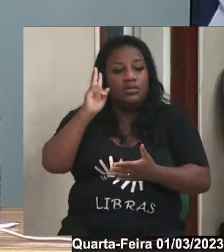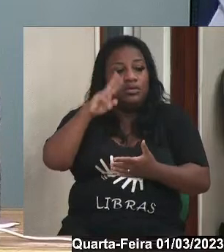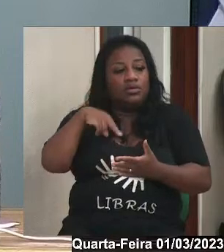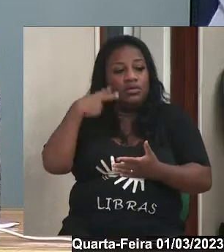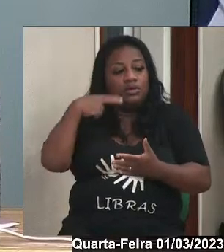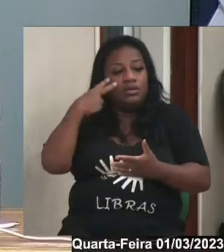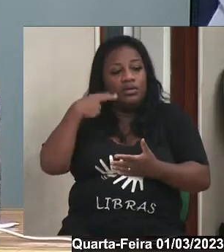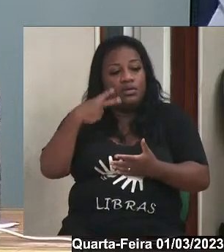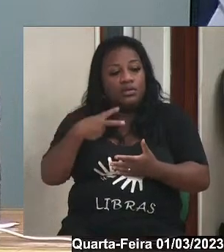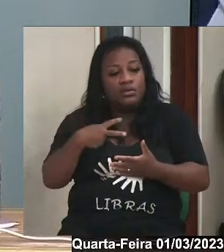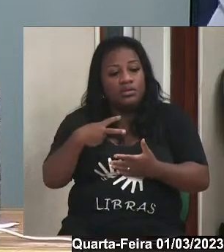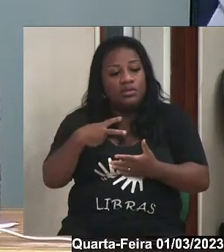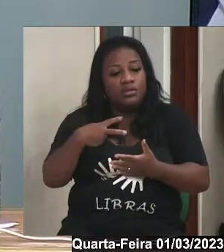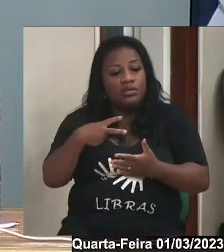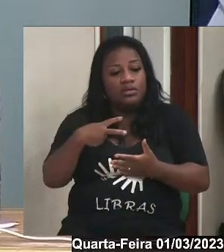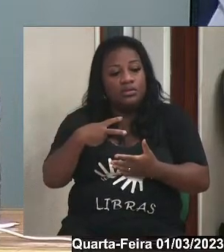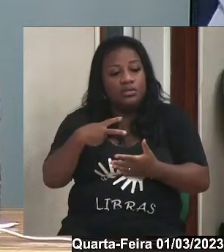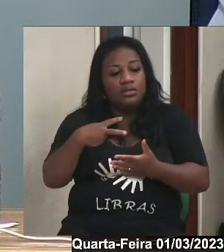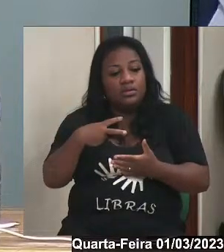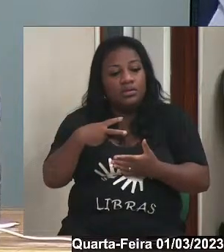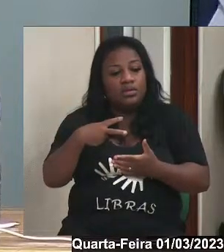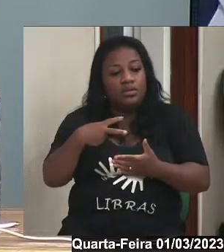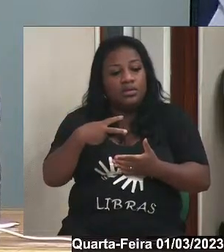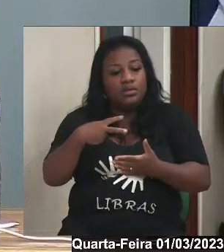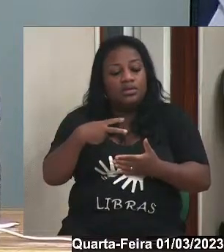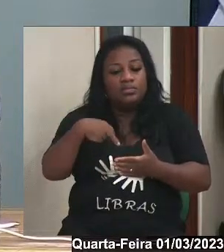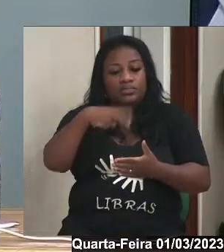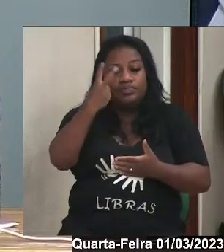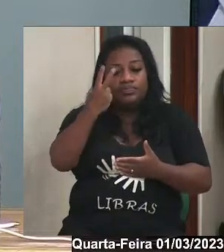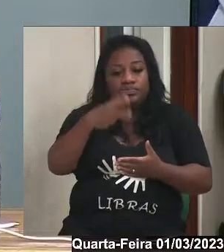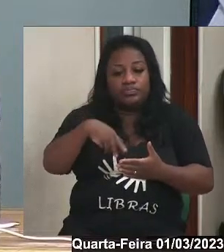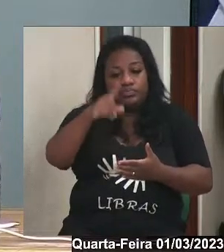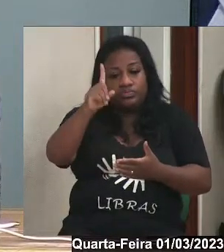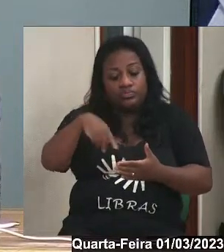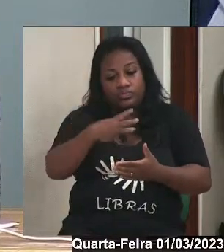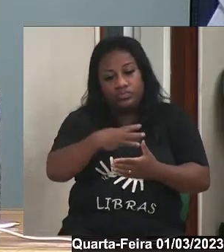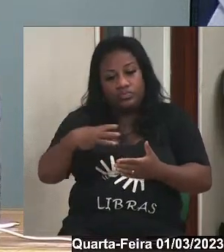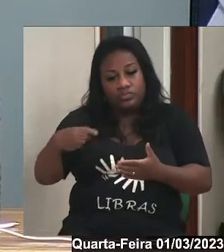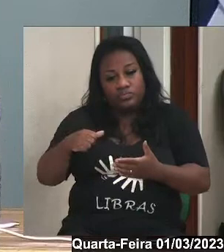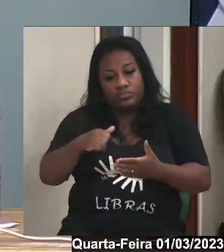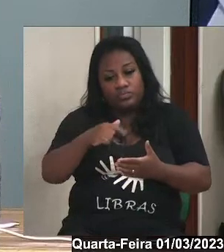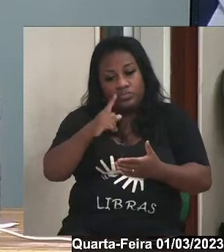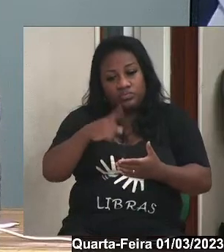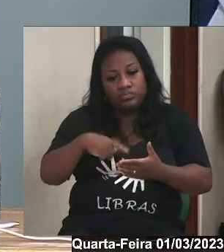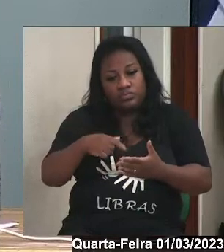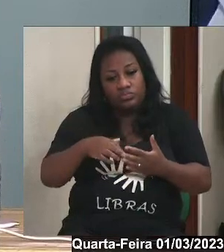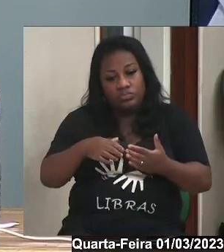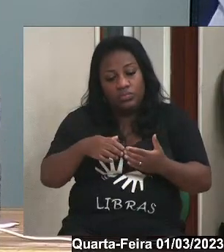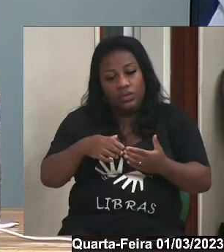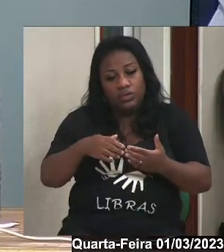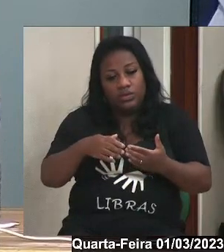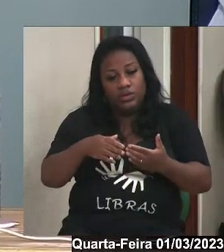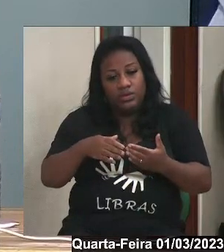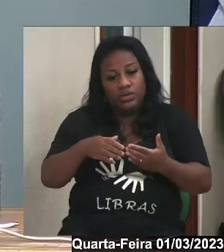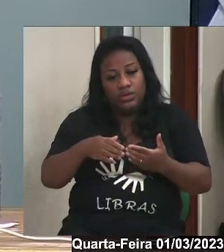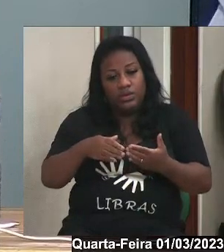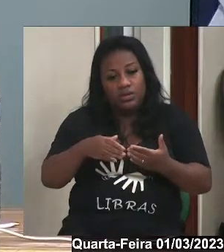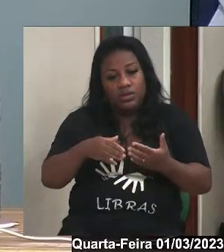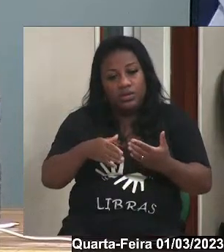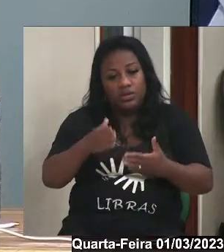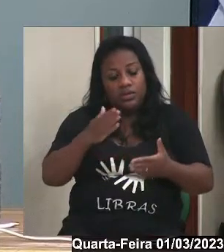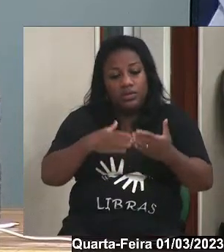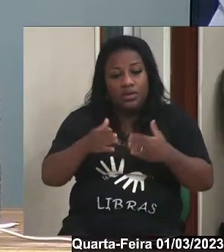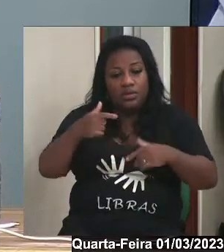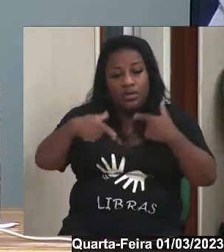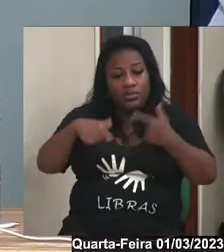vereador Gideon Santos Nascimento. Projeto de lei número 13/23, de autoria do vereador José de Souza Santos, que dispõe sobre denominação de largadouros